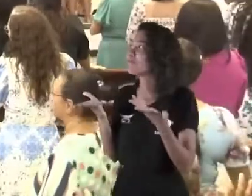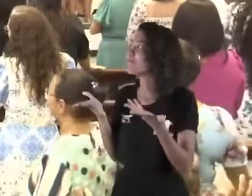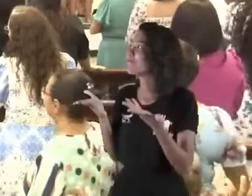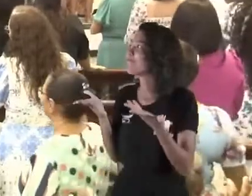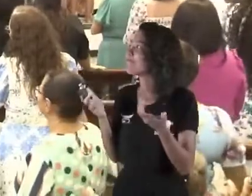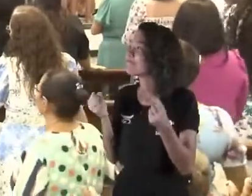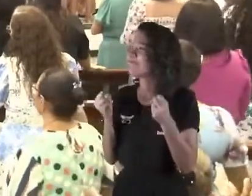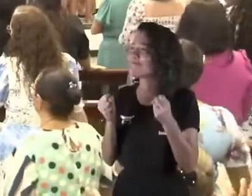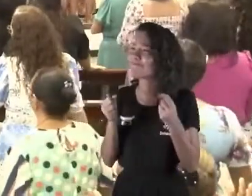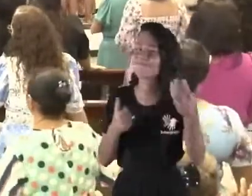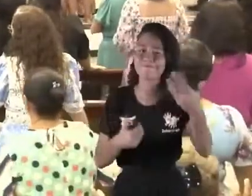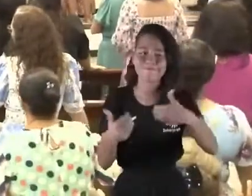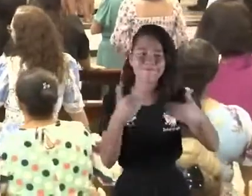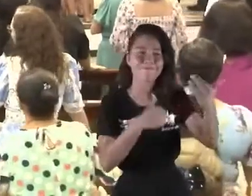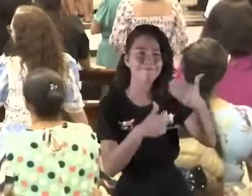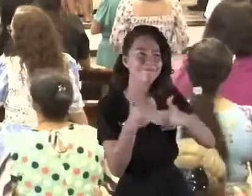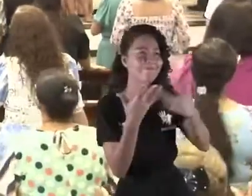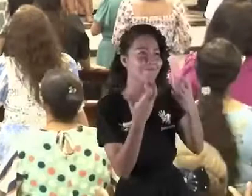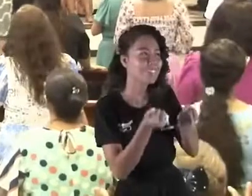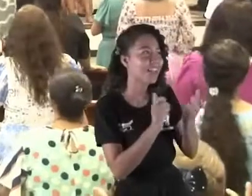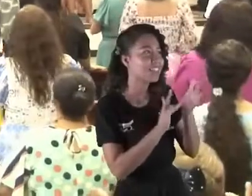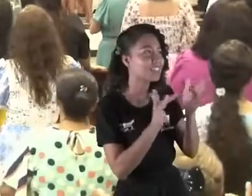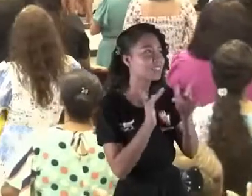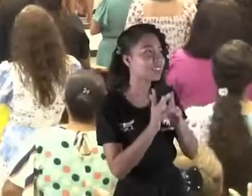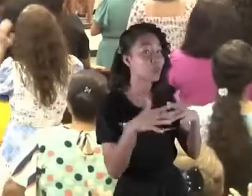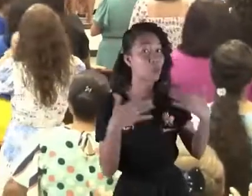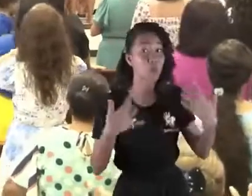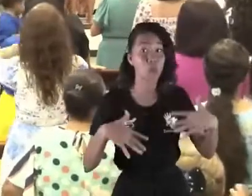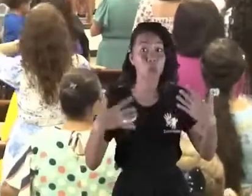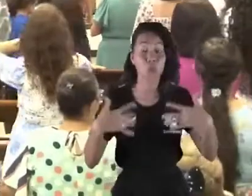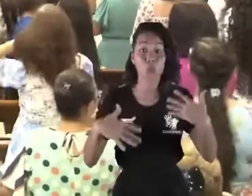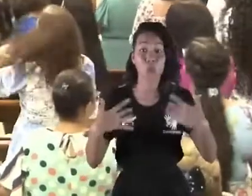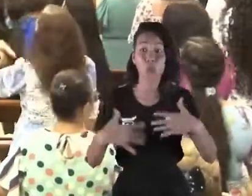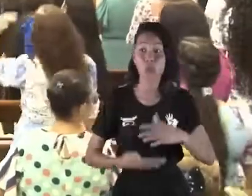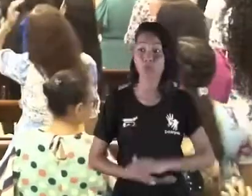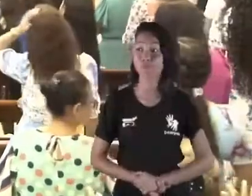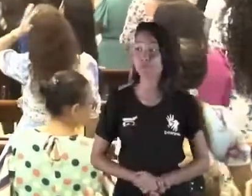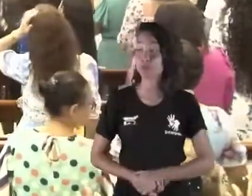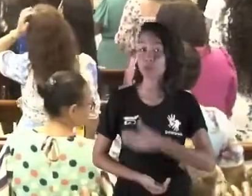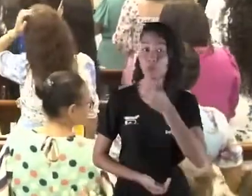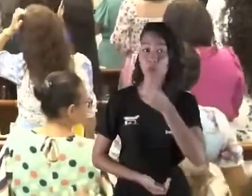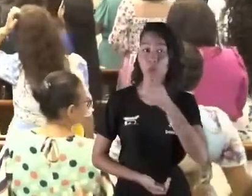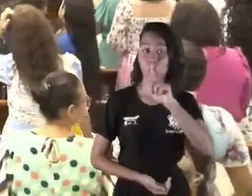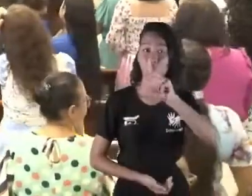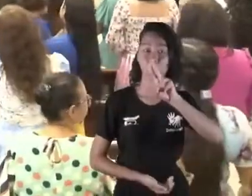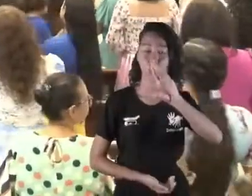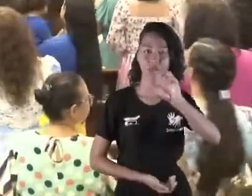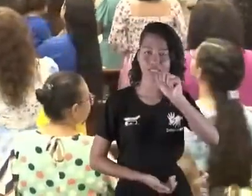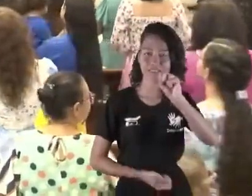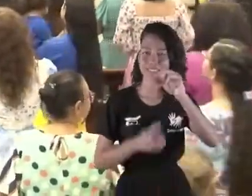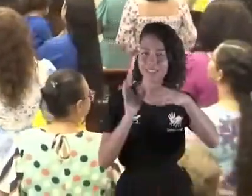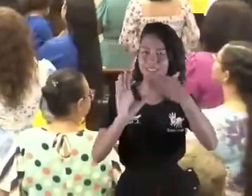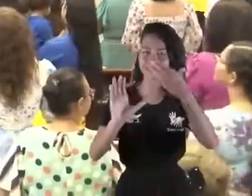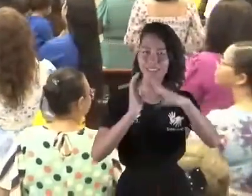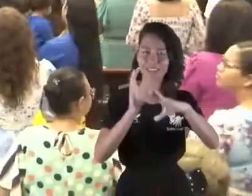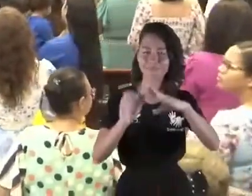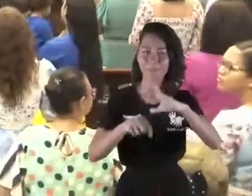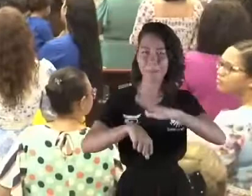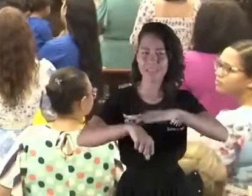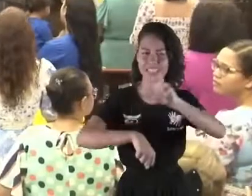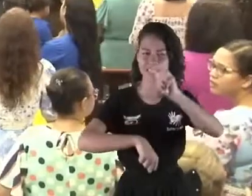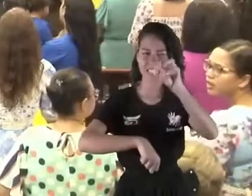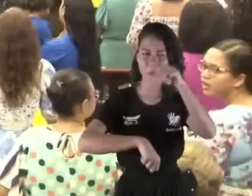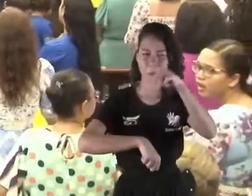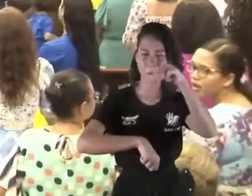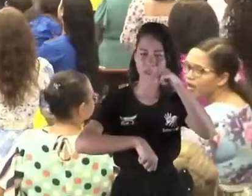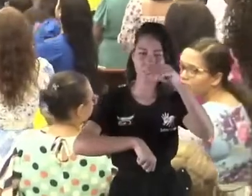vem, vem. Meu Deus, o Lucas Samuel vai dar lugar. Me dê mais 5 minutos e o inferno